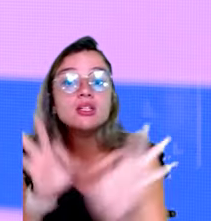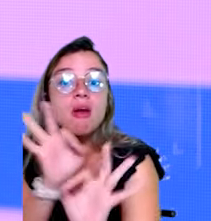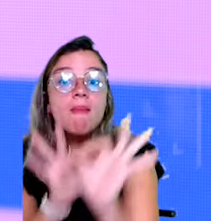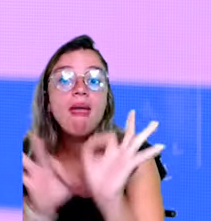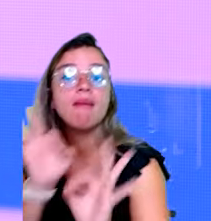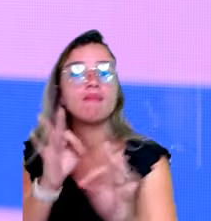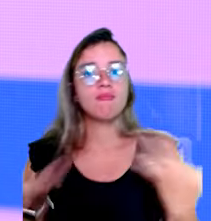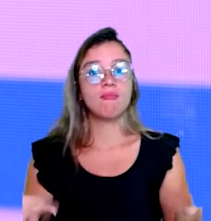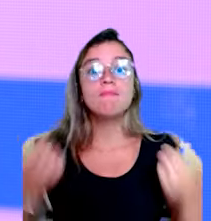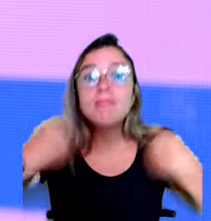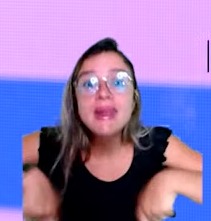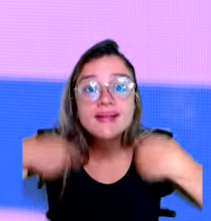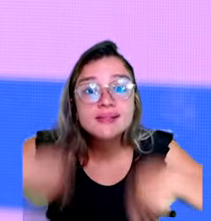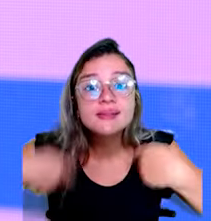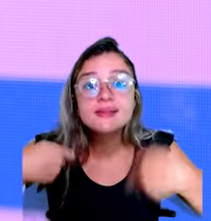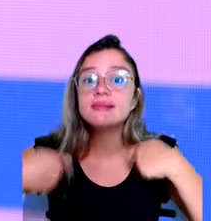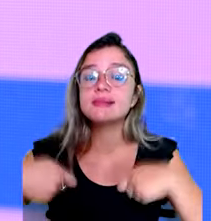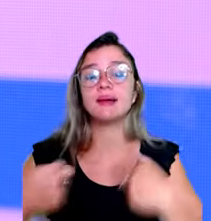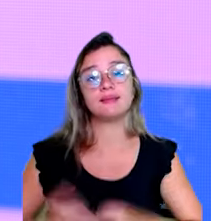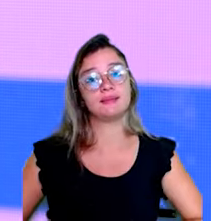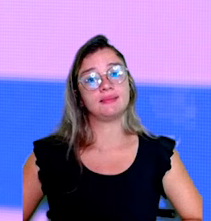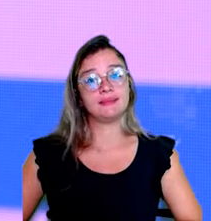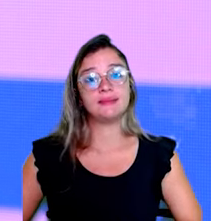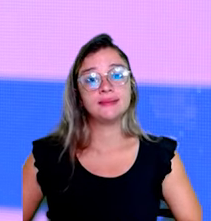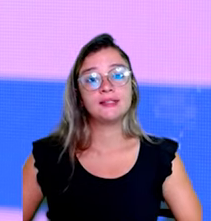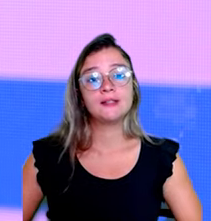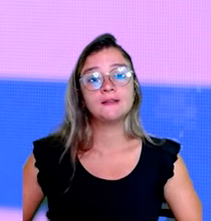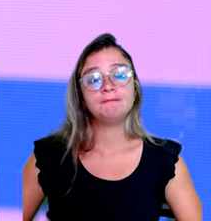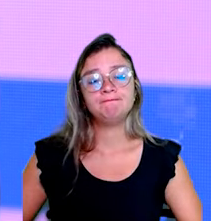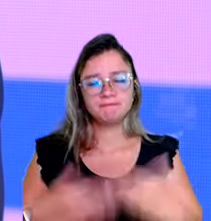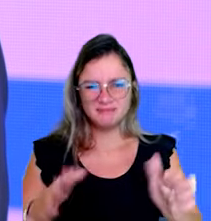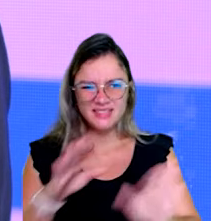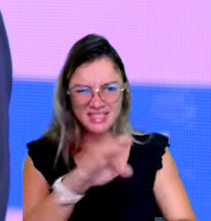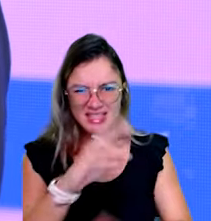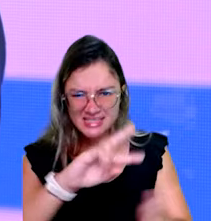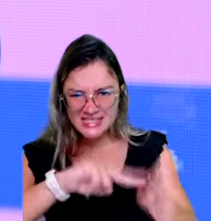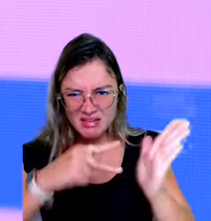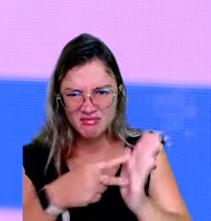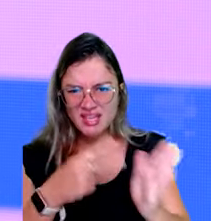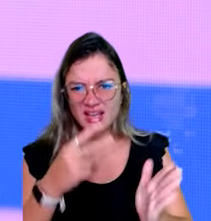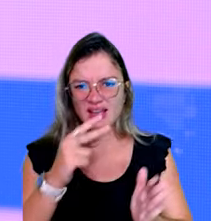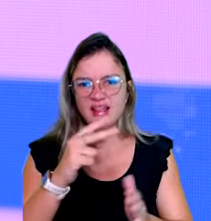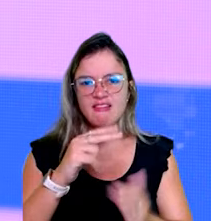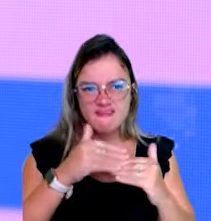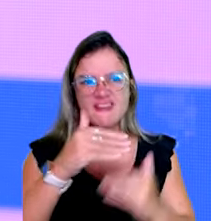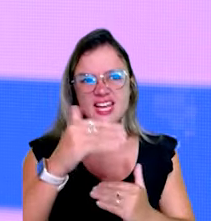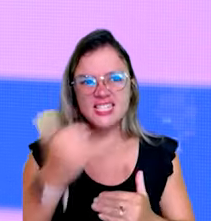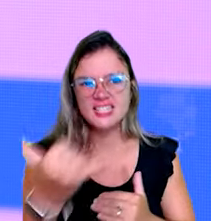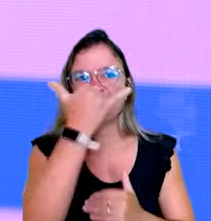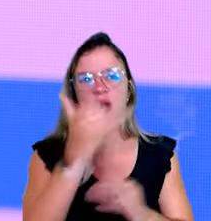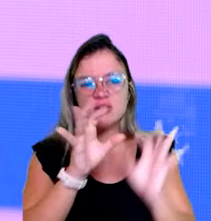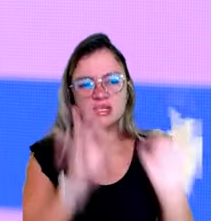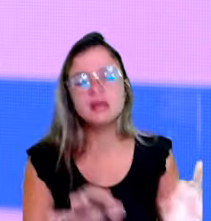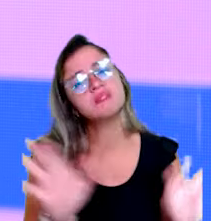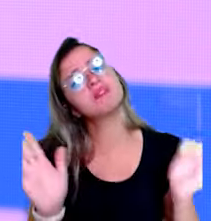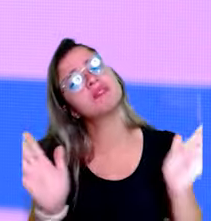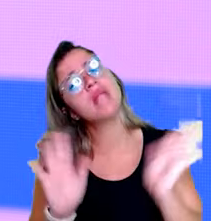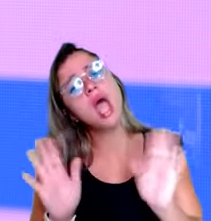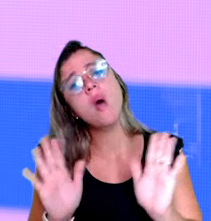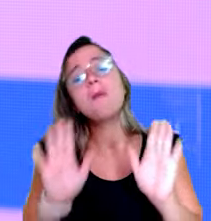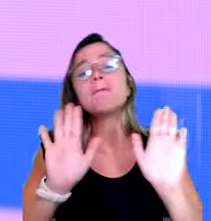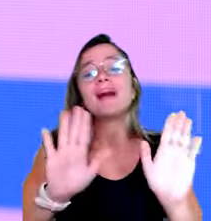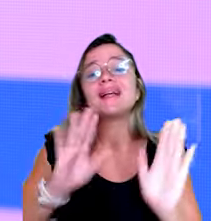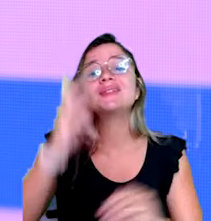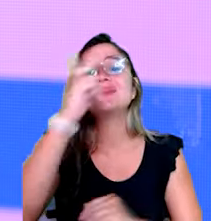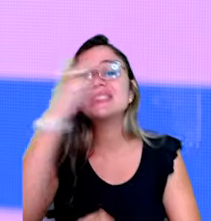planejamento. Isso não quer dizer que o negócio vai dar errado, que o empreendimento vai dar errado. Quer dizer que ela vai sofrer um